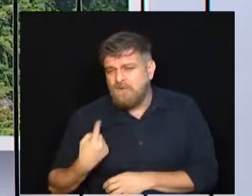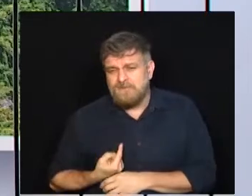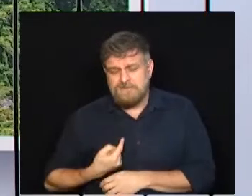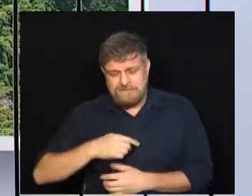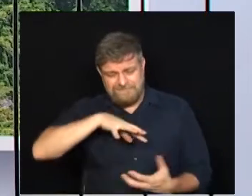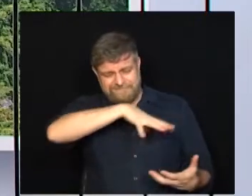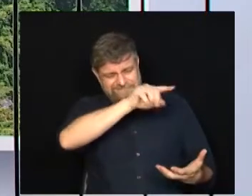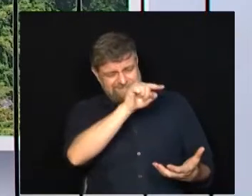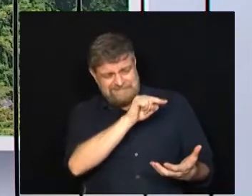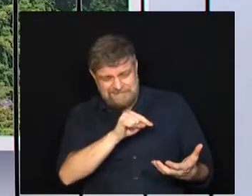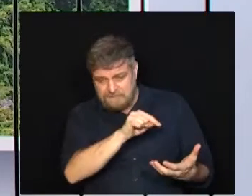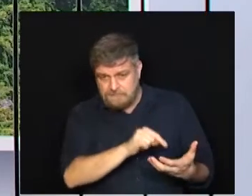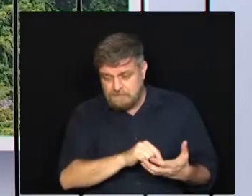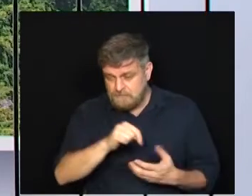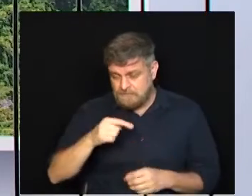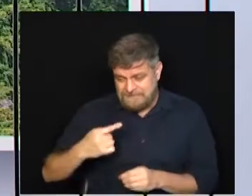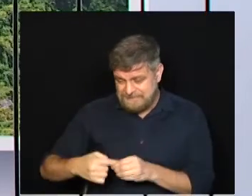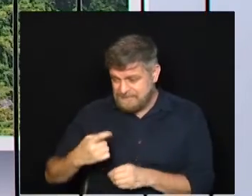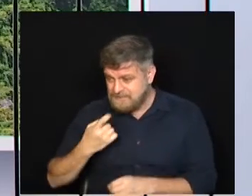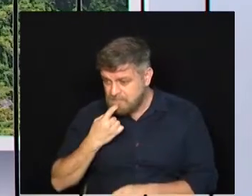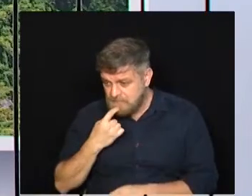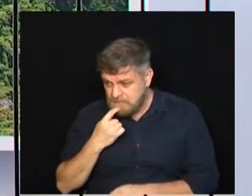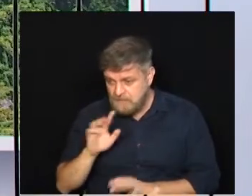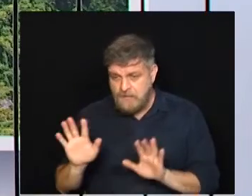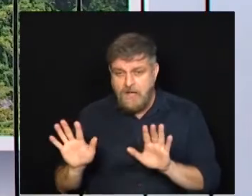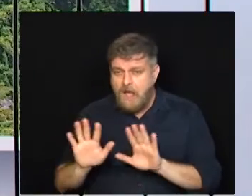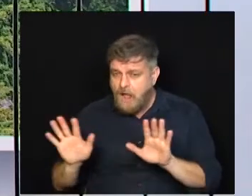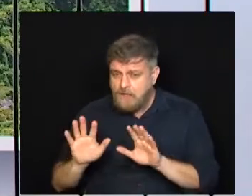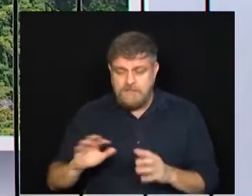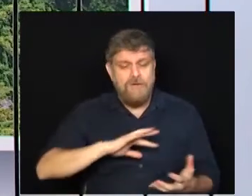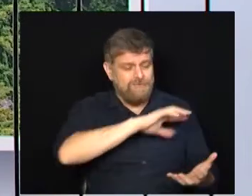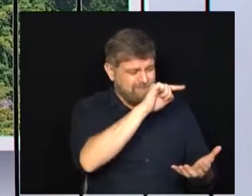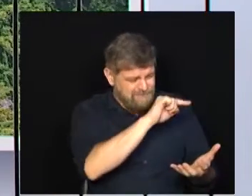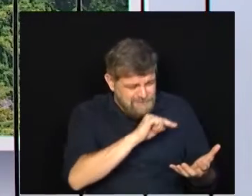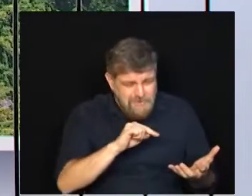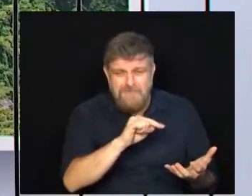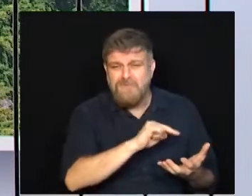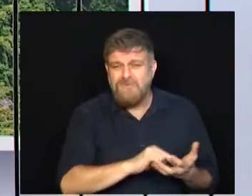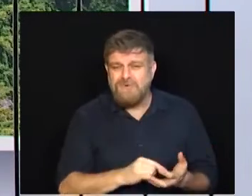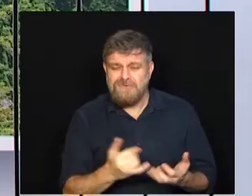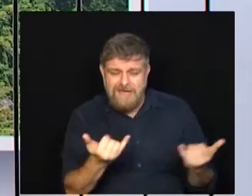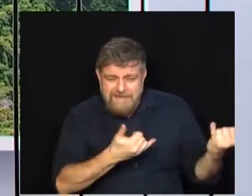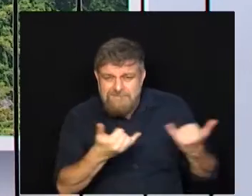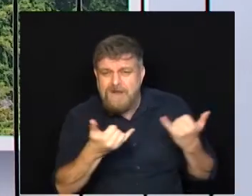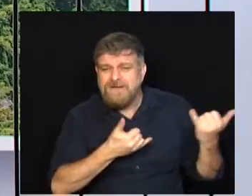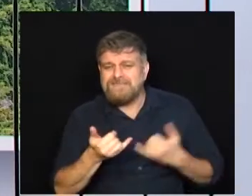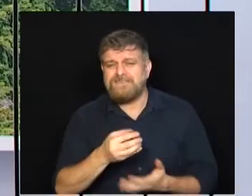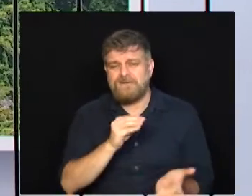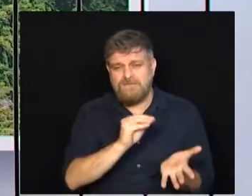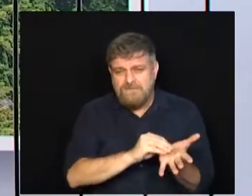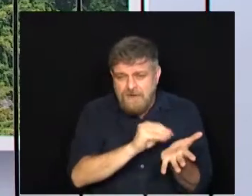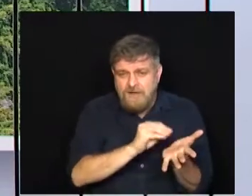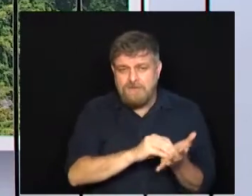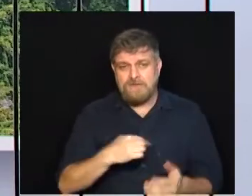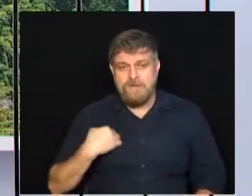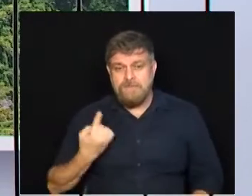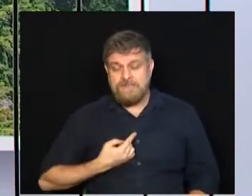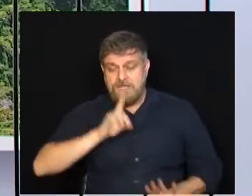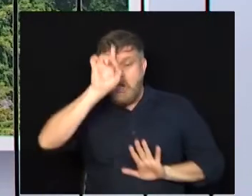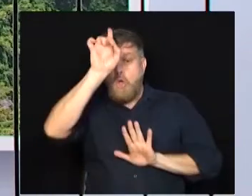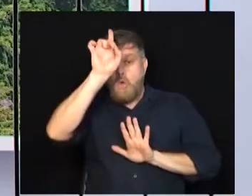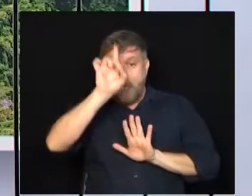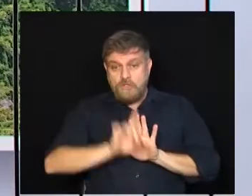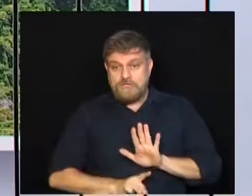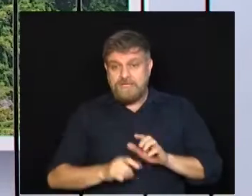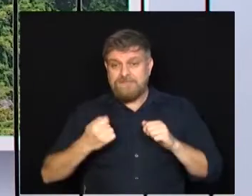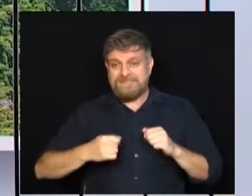né? Isso não é um problema exclusivo da cidade de Campinas, mas a gente precisa, o primeiro passo é que nossos direitos sejam respeitados